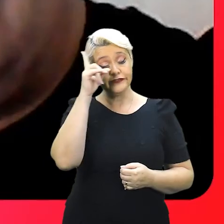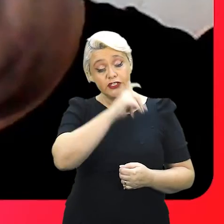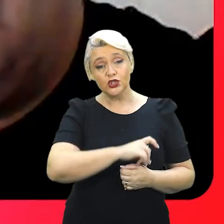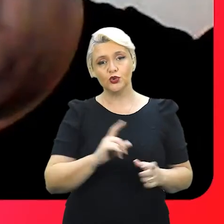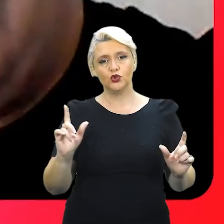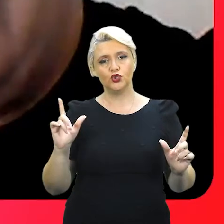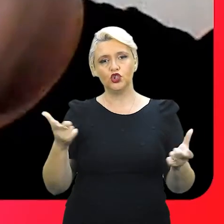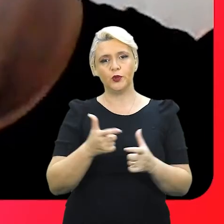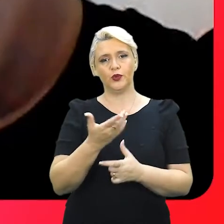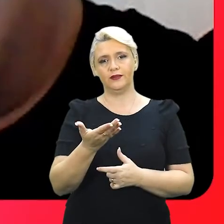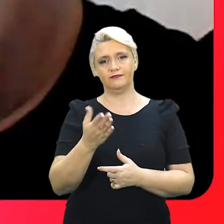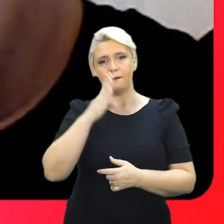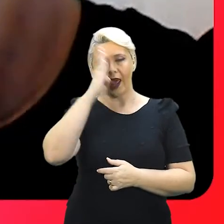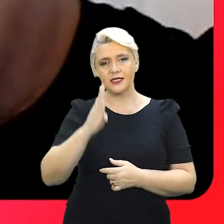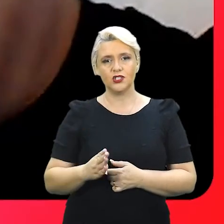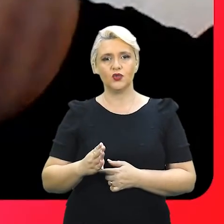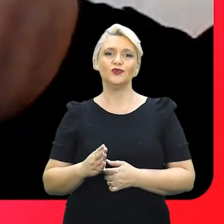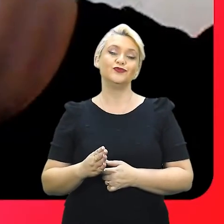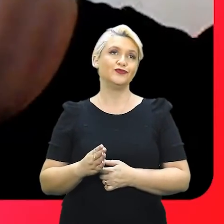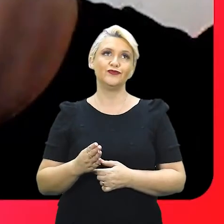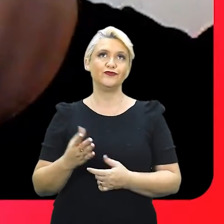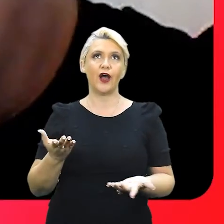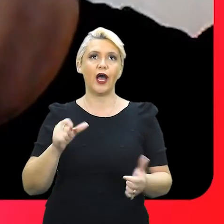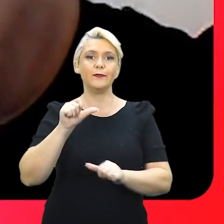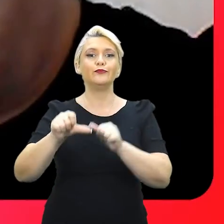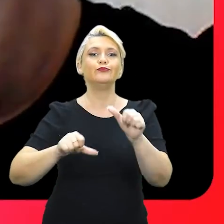Dificilmente o Brasil vai